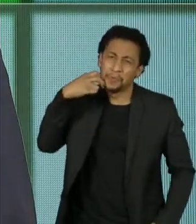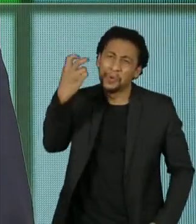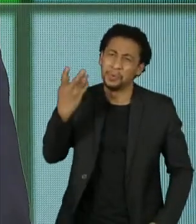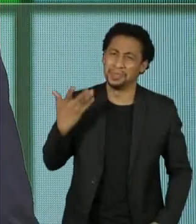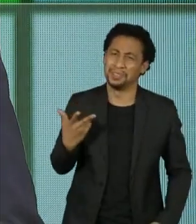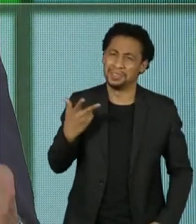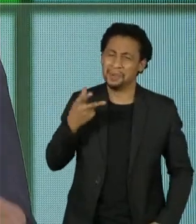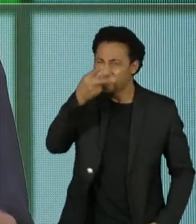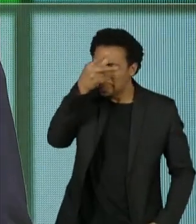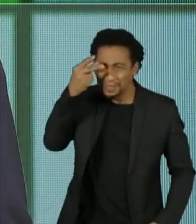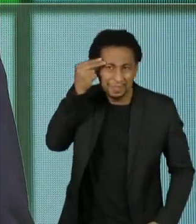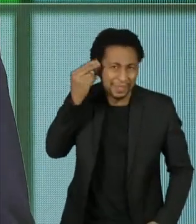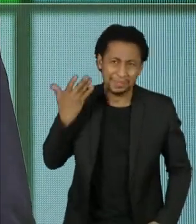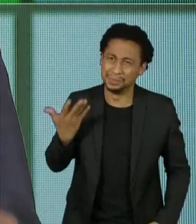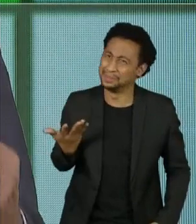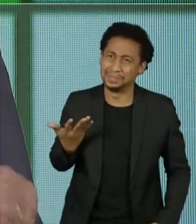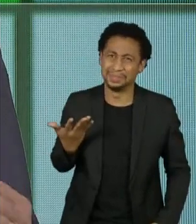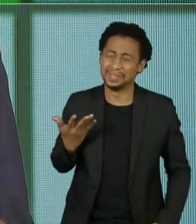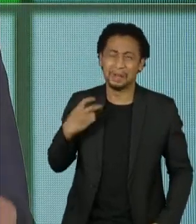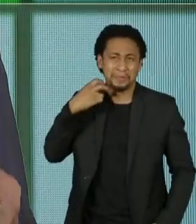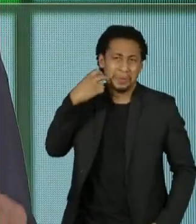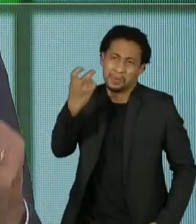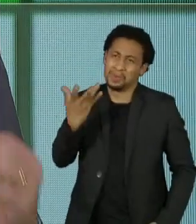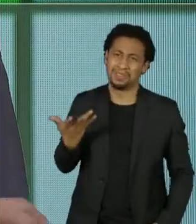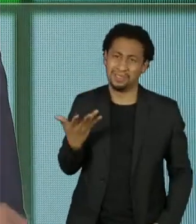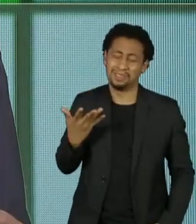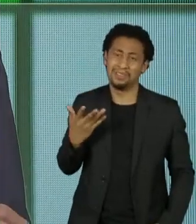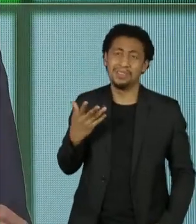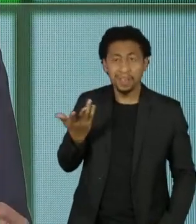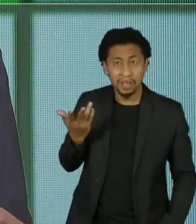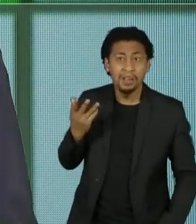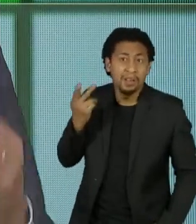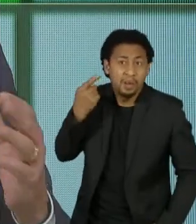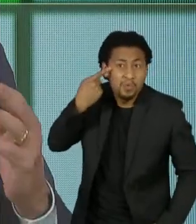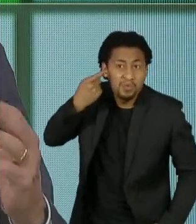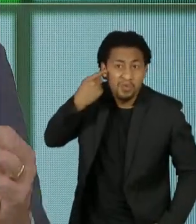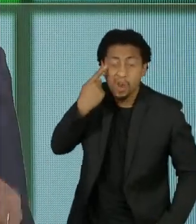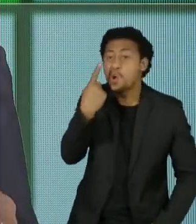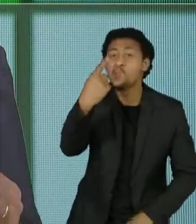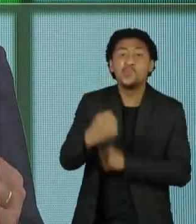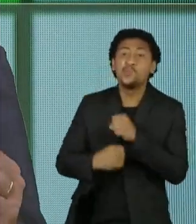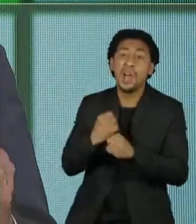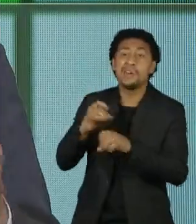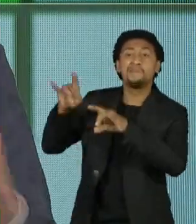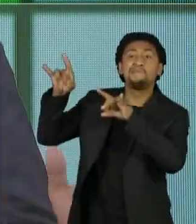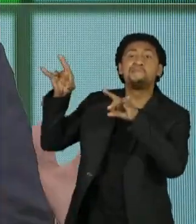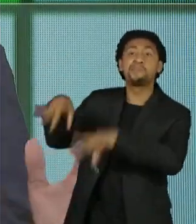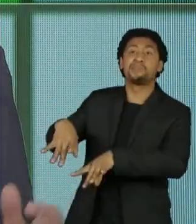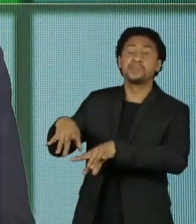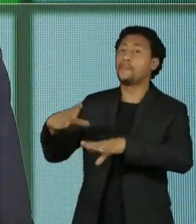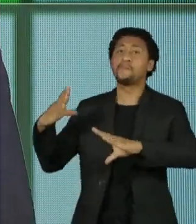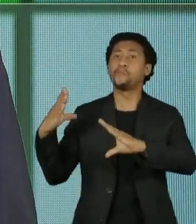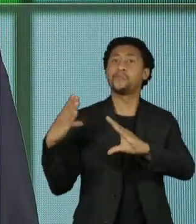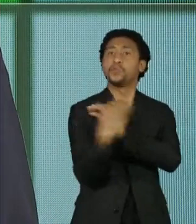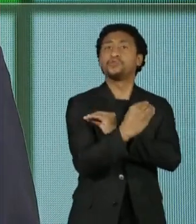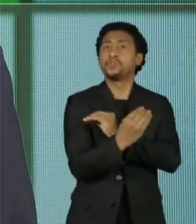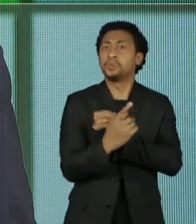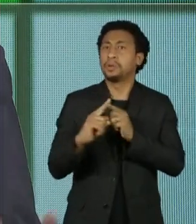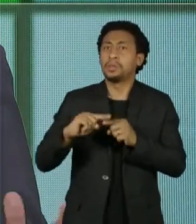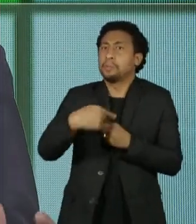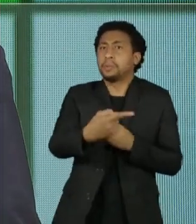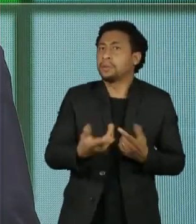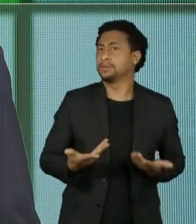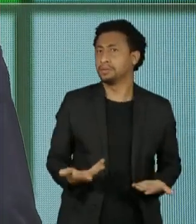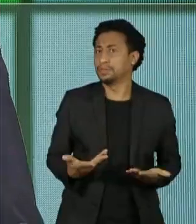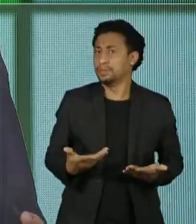prefeito, uma vergonha. Ele abandonou a cidade em 1 ano, fugiu da cidade de São Paulo 1 ano depois de eleito,